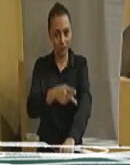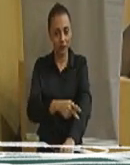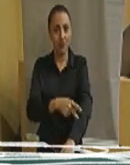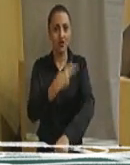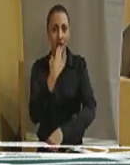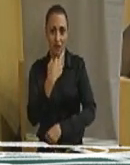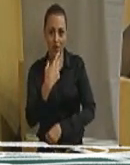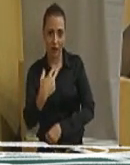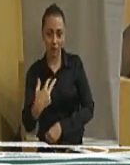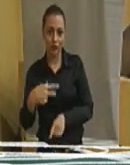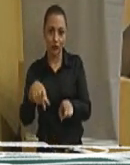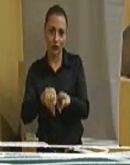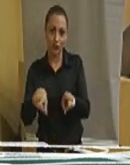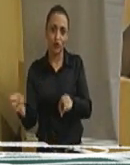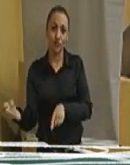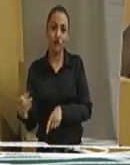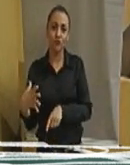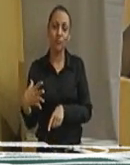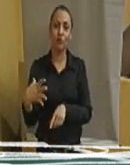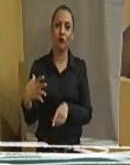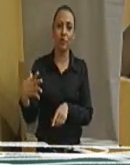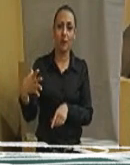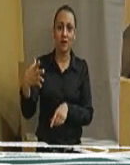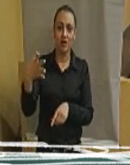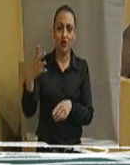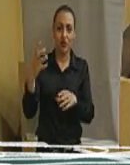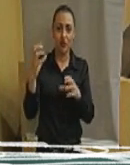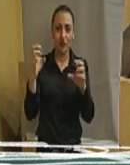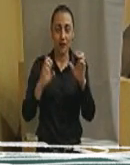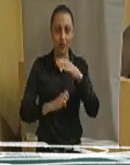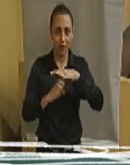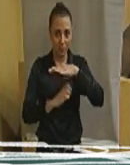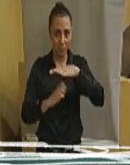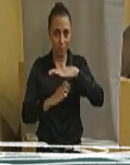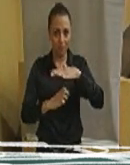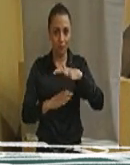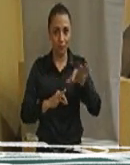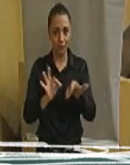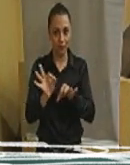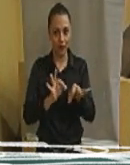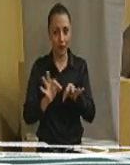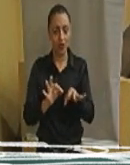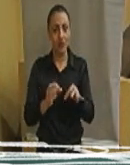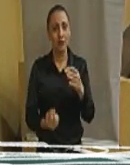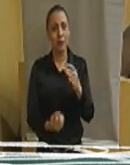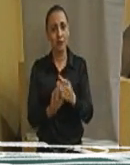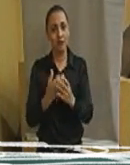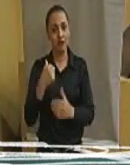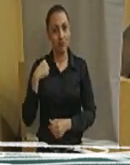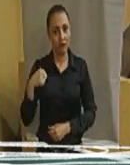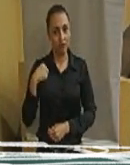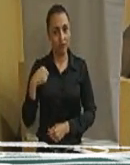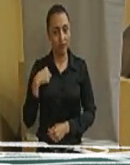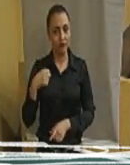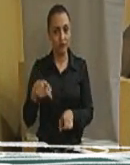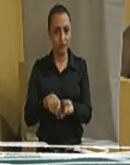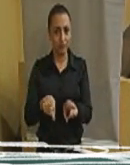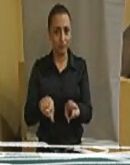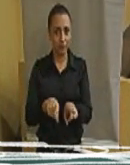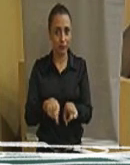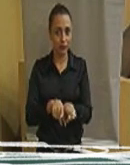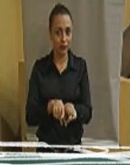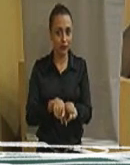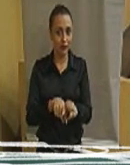estrangeira, contratou uma nova empresa para prestar serviço no RU, criou a Bolsa Atleta, arbitragem, colocou as piscinas